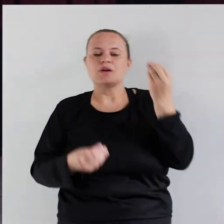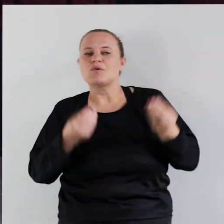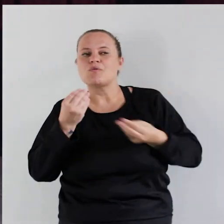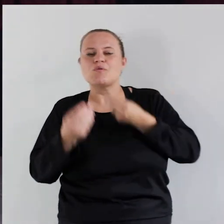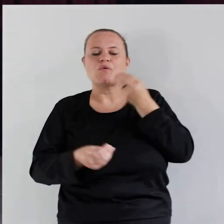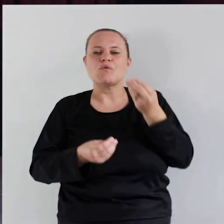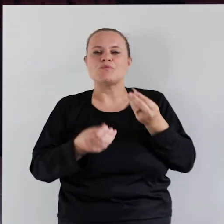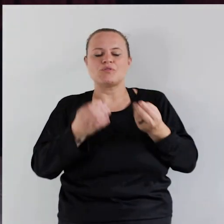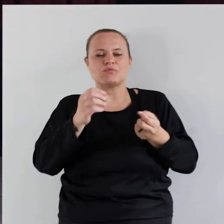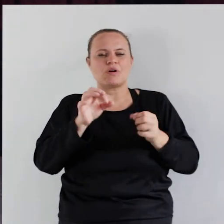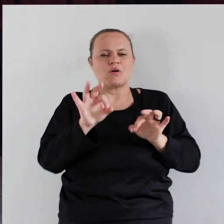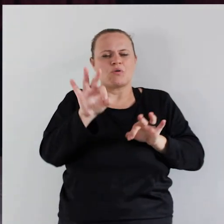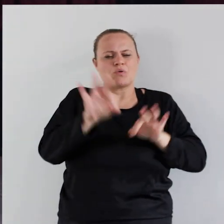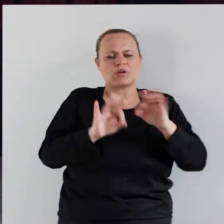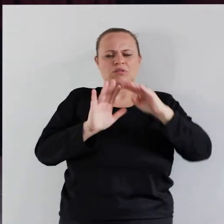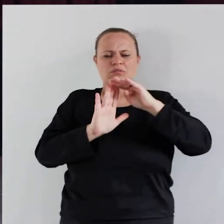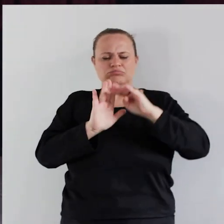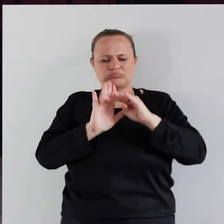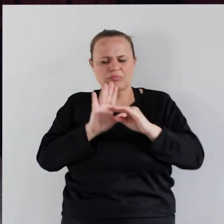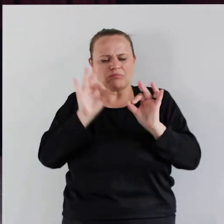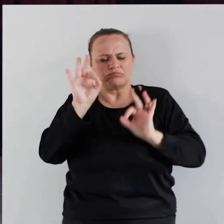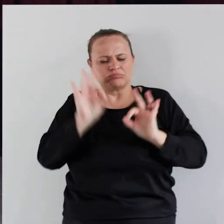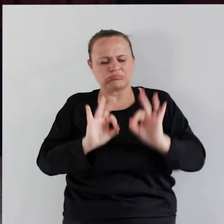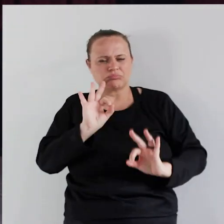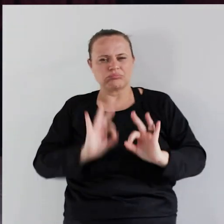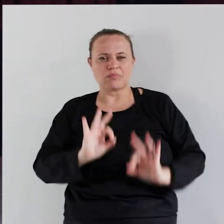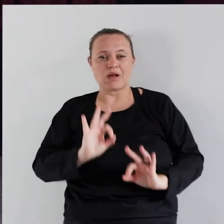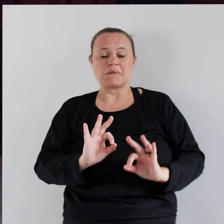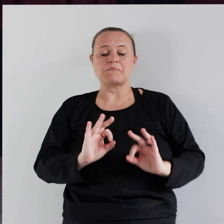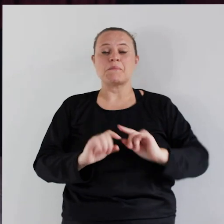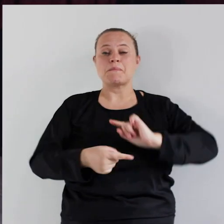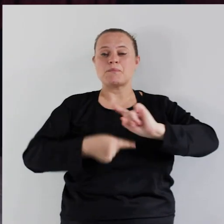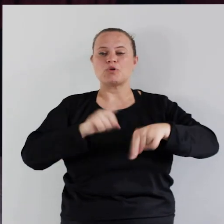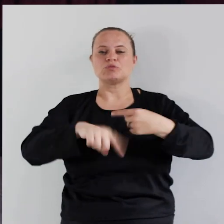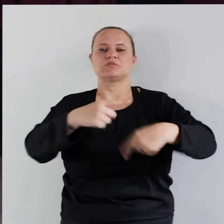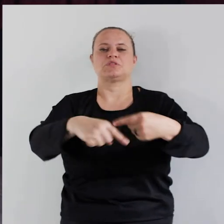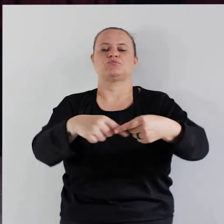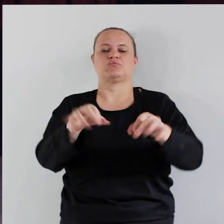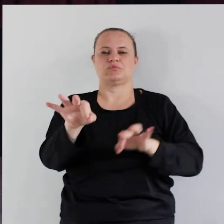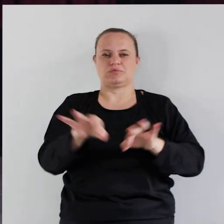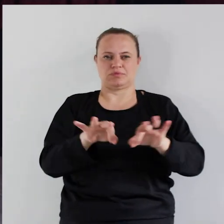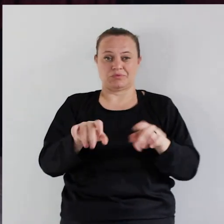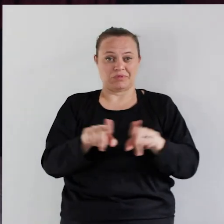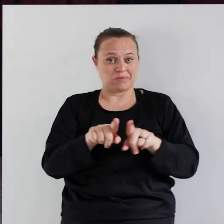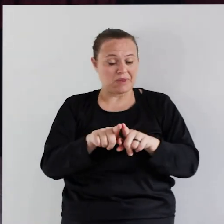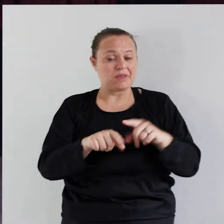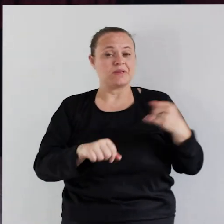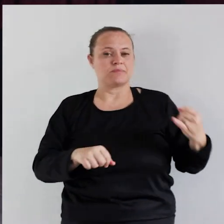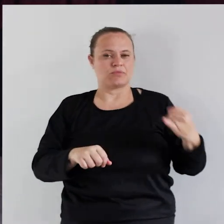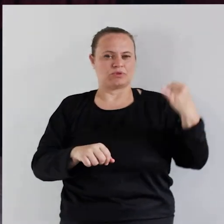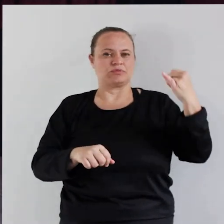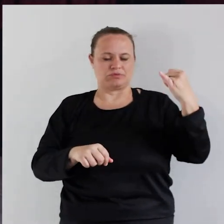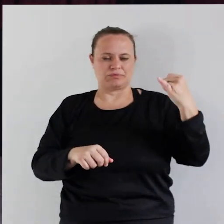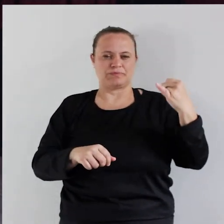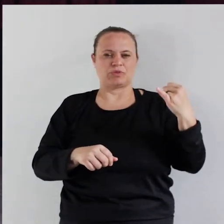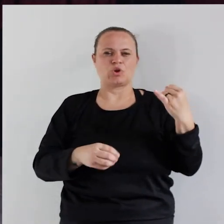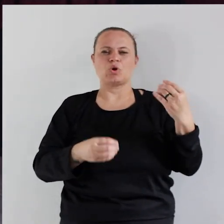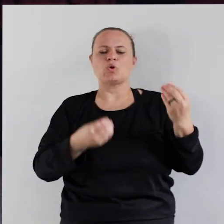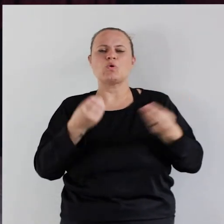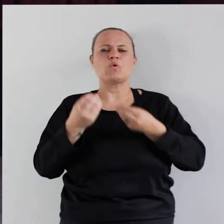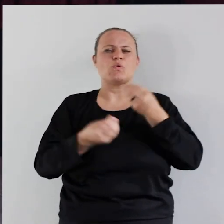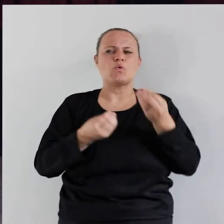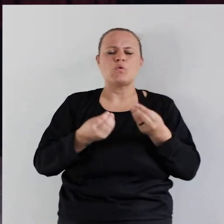de pesquisa nossa, entendendo a construção de uma política pública como um processo de